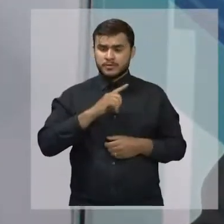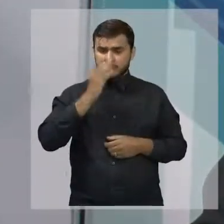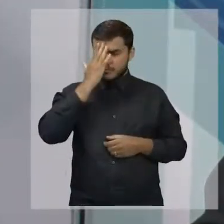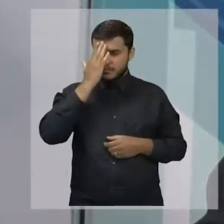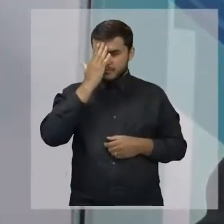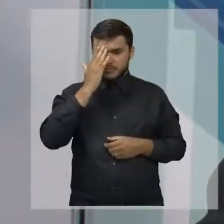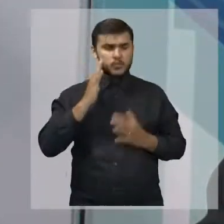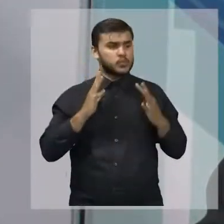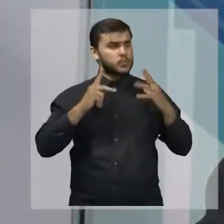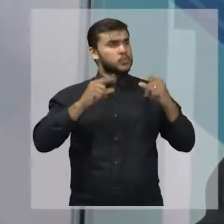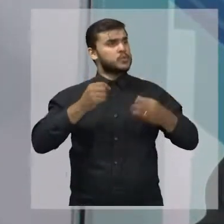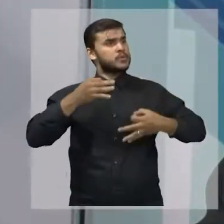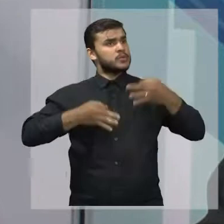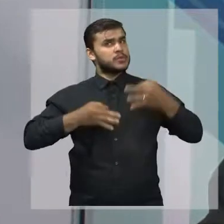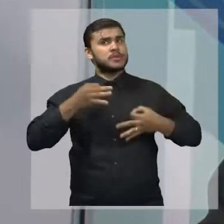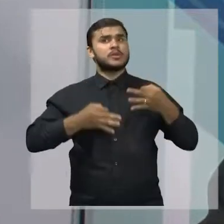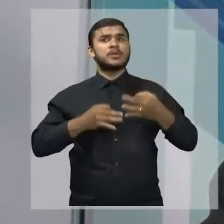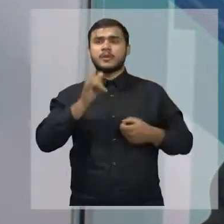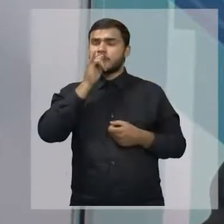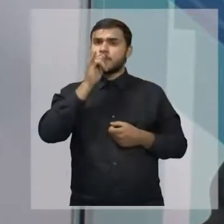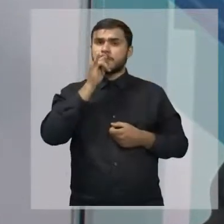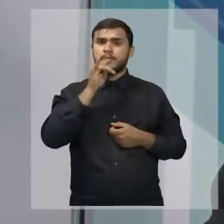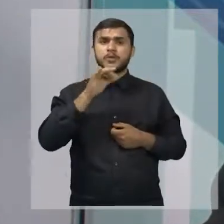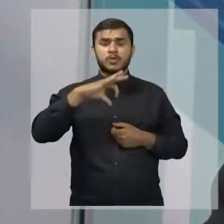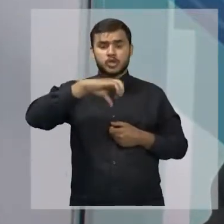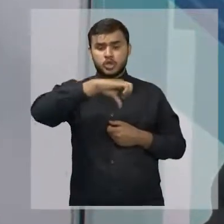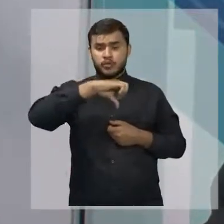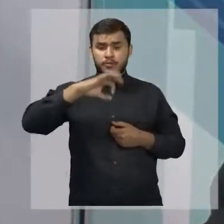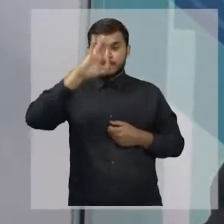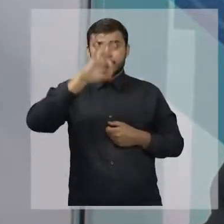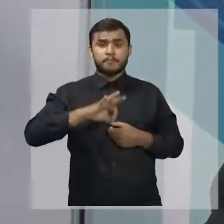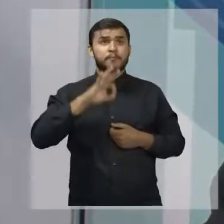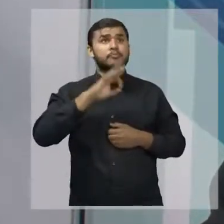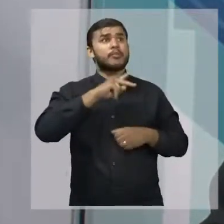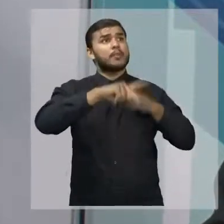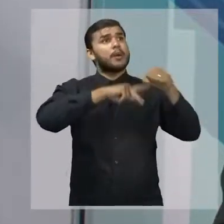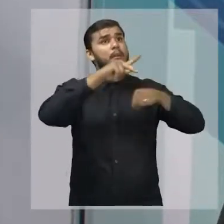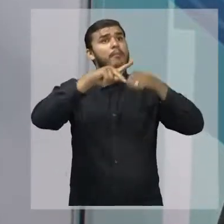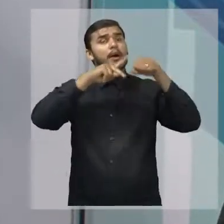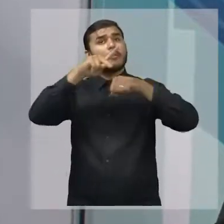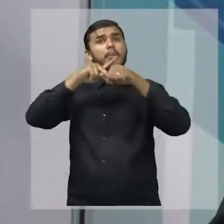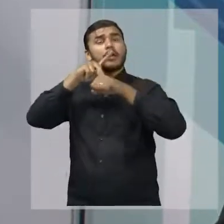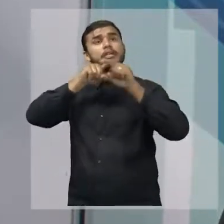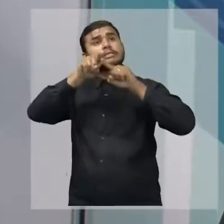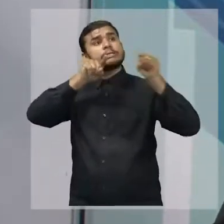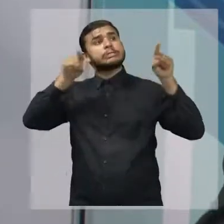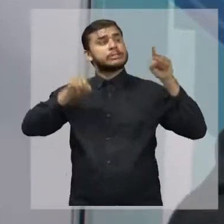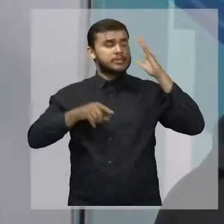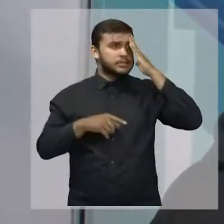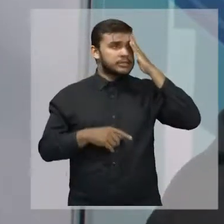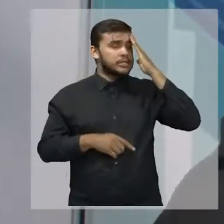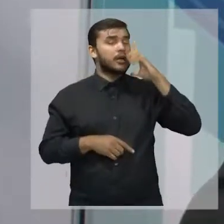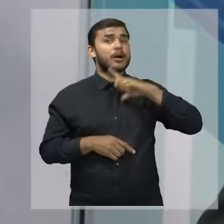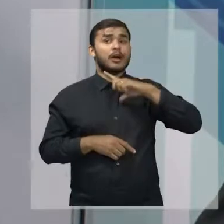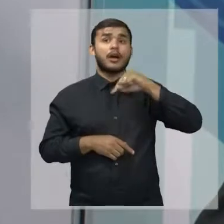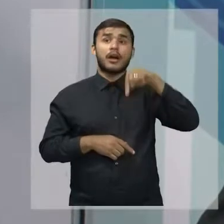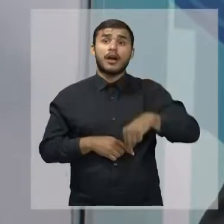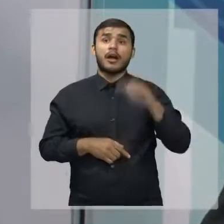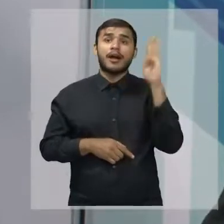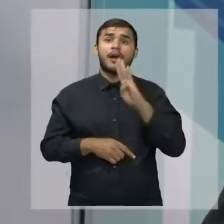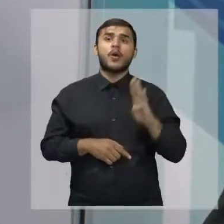ordenamento jurídico de 99% dos países civilizados, você está, em última análise,